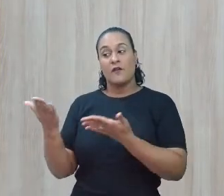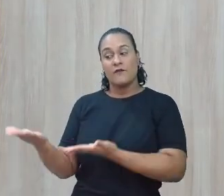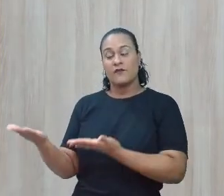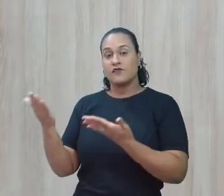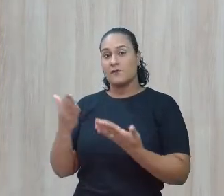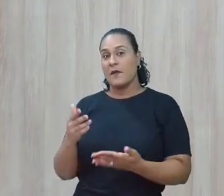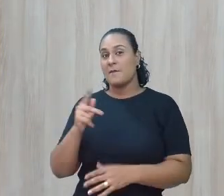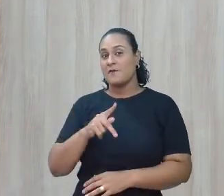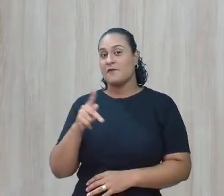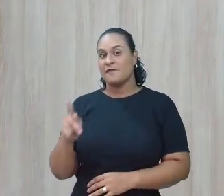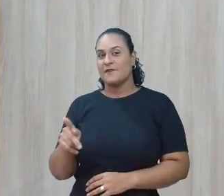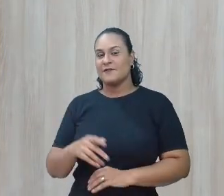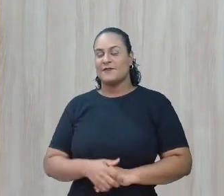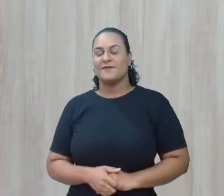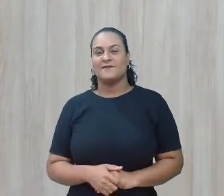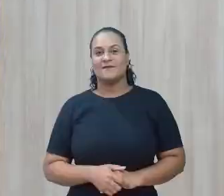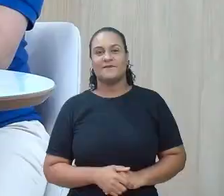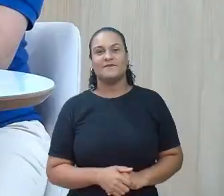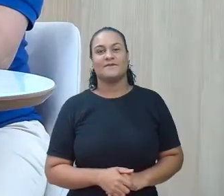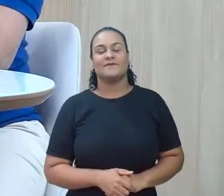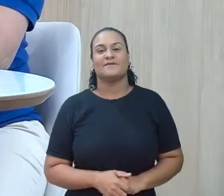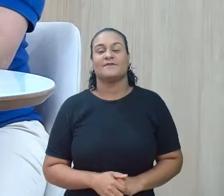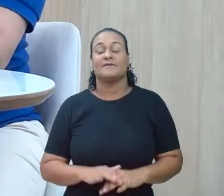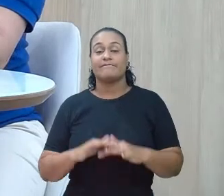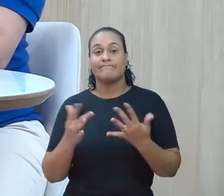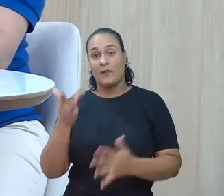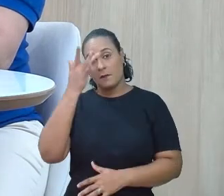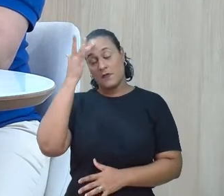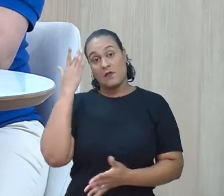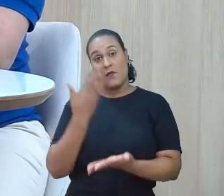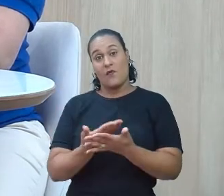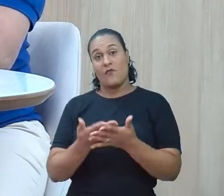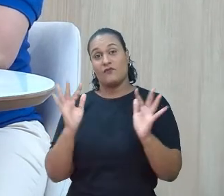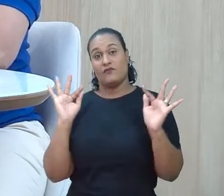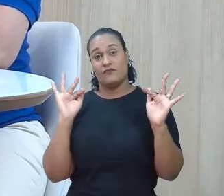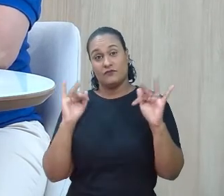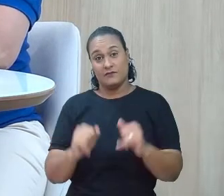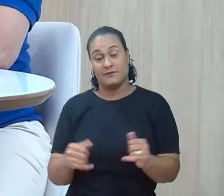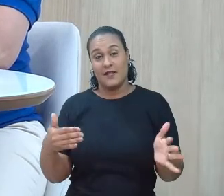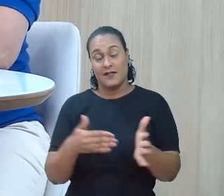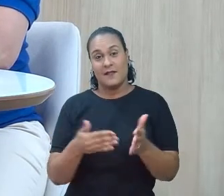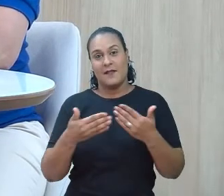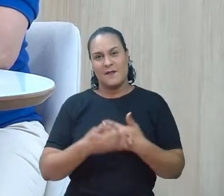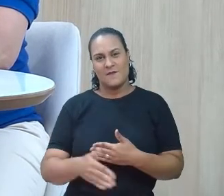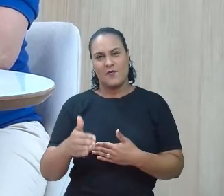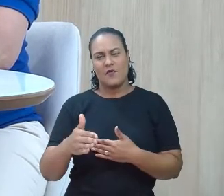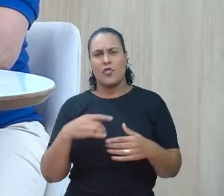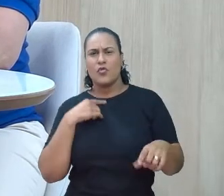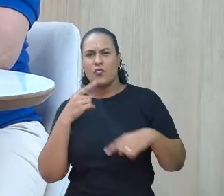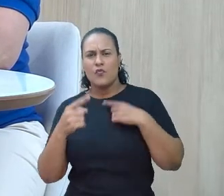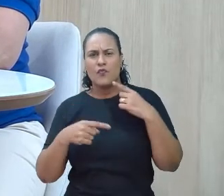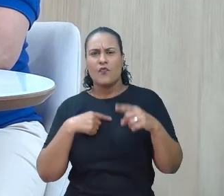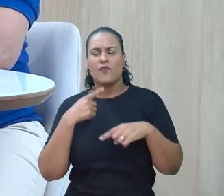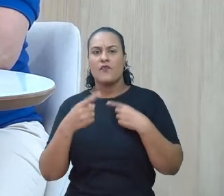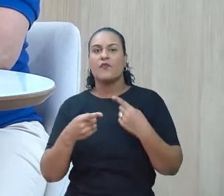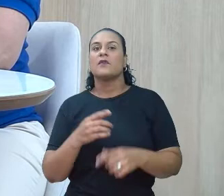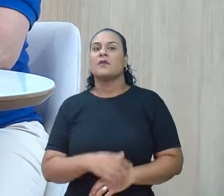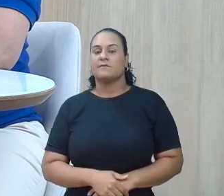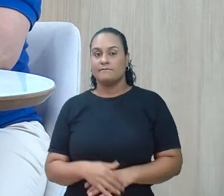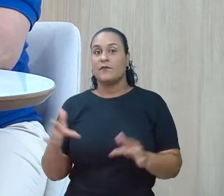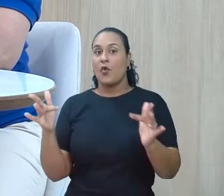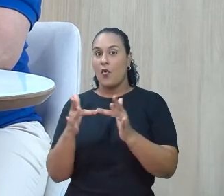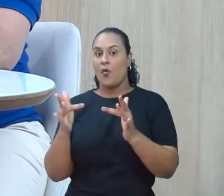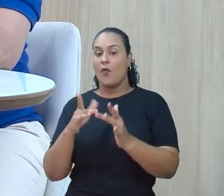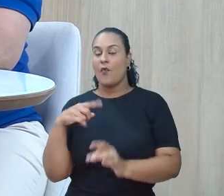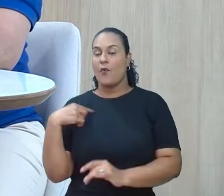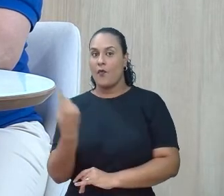beijo para vocês e já volto. Bem, pessoal, nossa aula chegou ao fim. Até a próxima. Qualquer dúvida, entre em